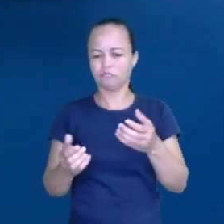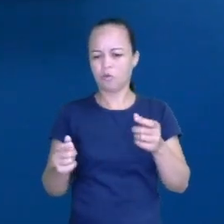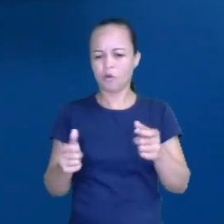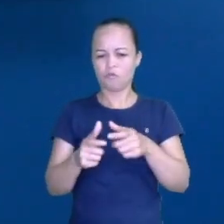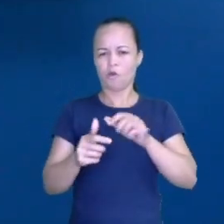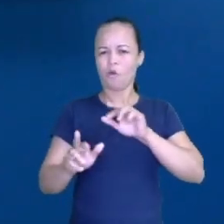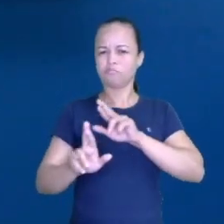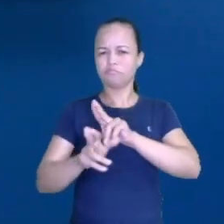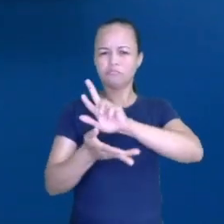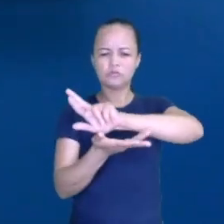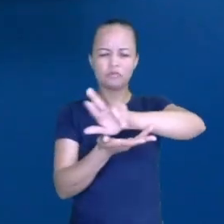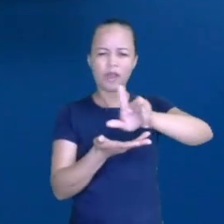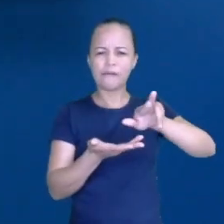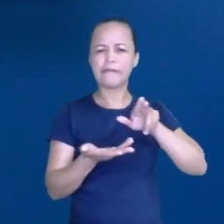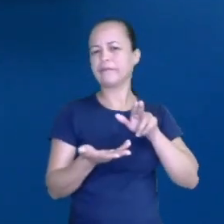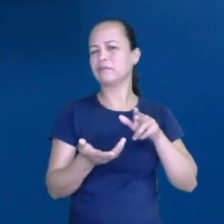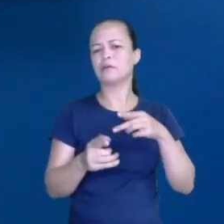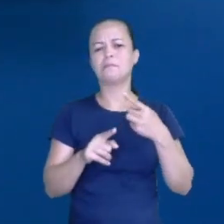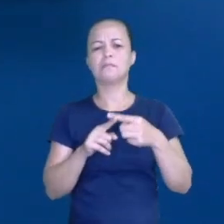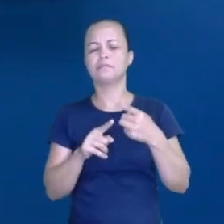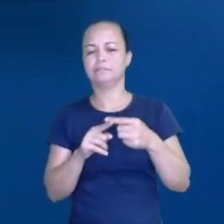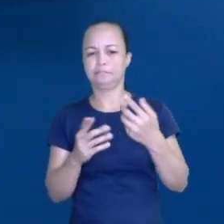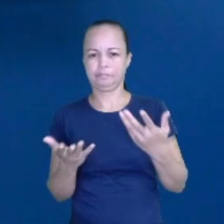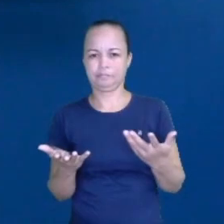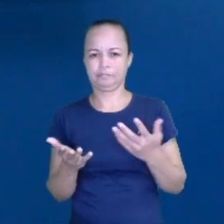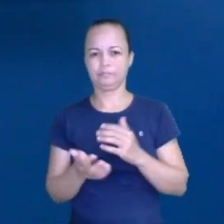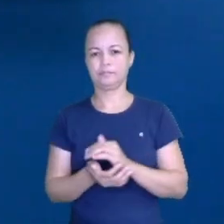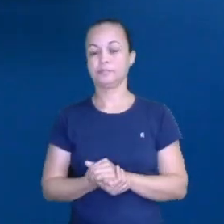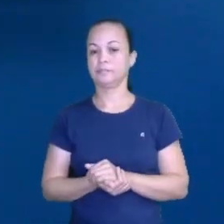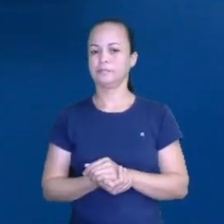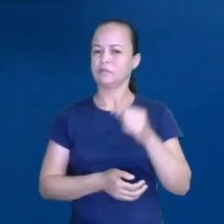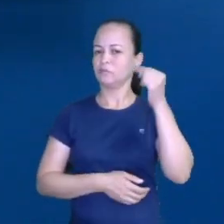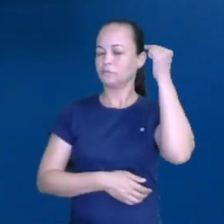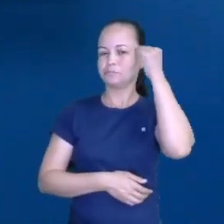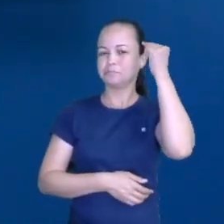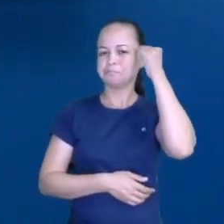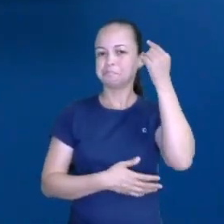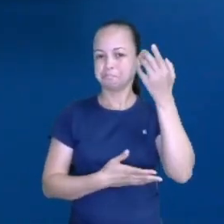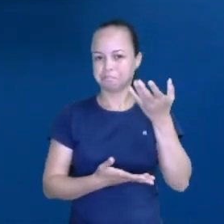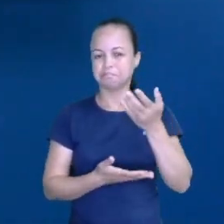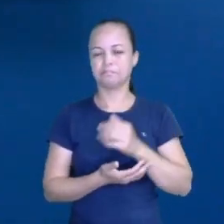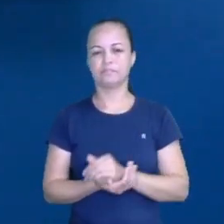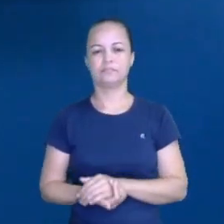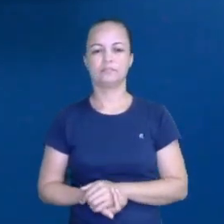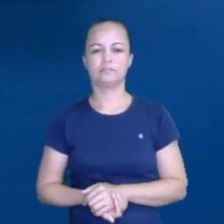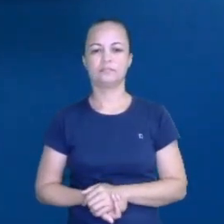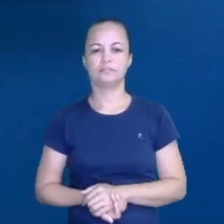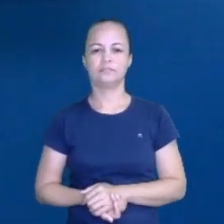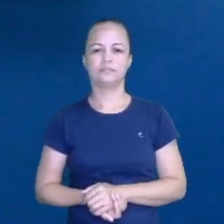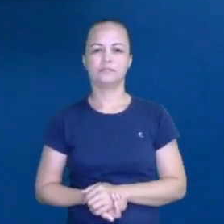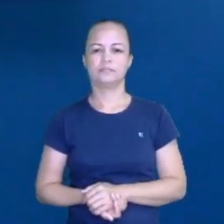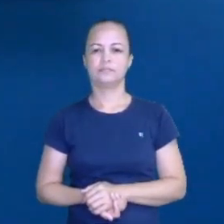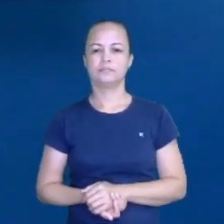Como assim? Por que existe essa diferença? Vamos pensar.